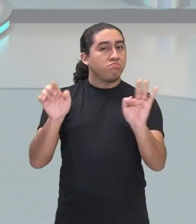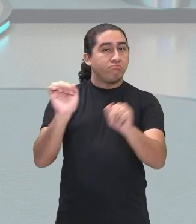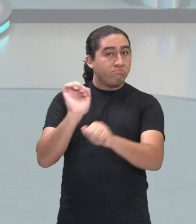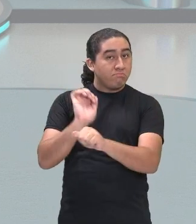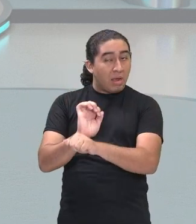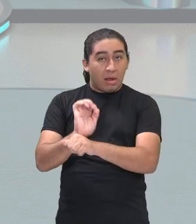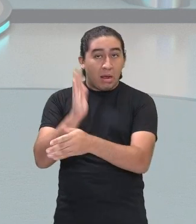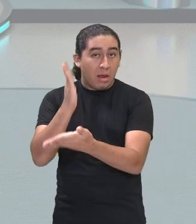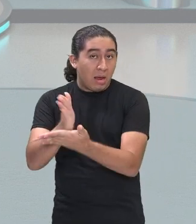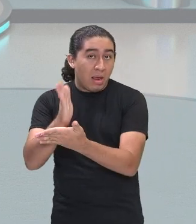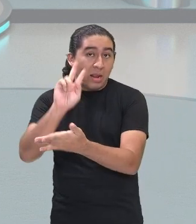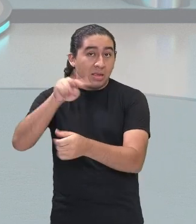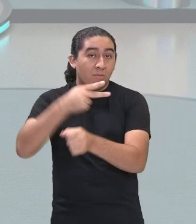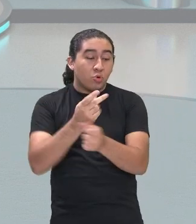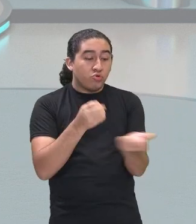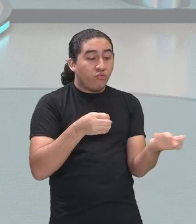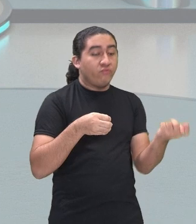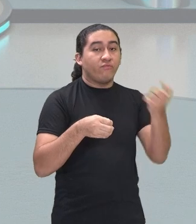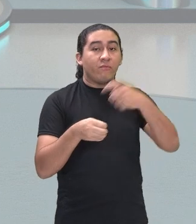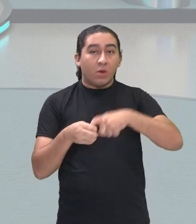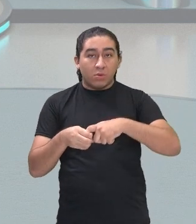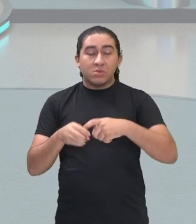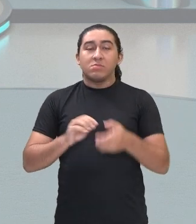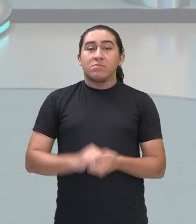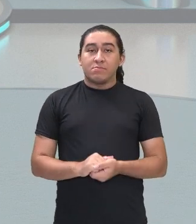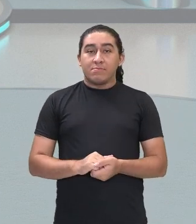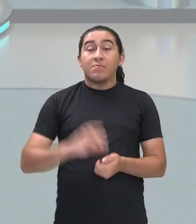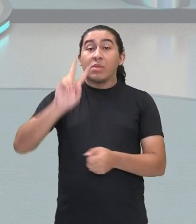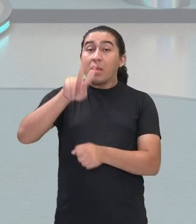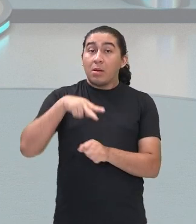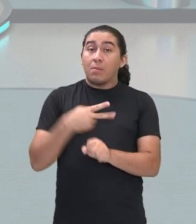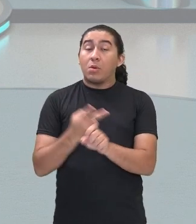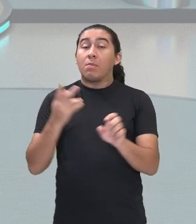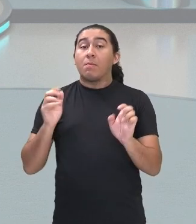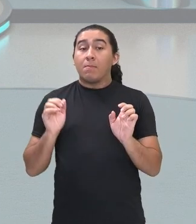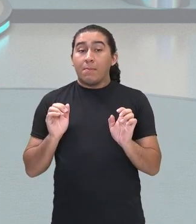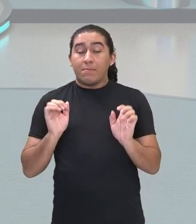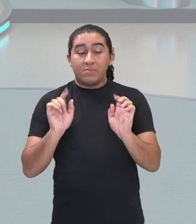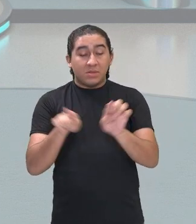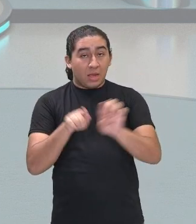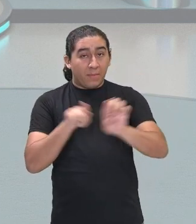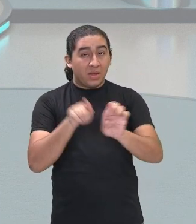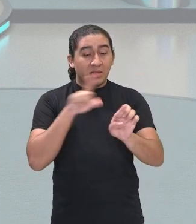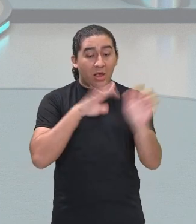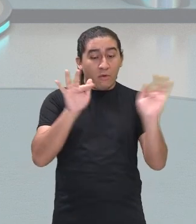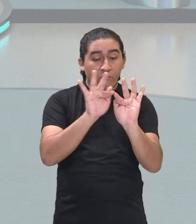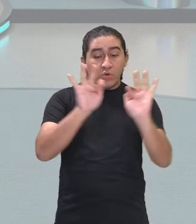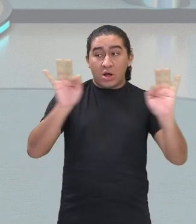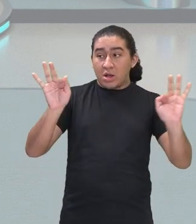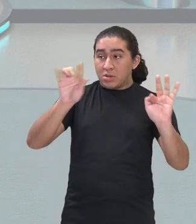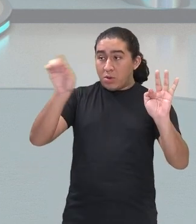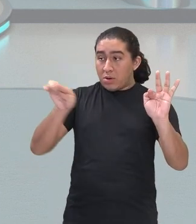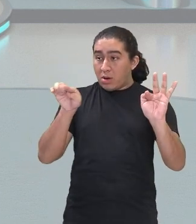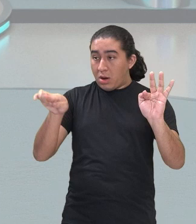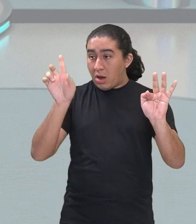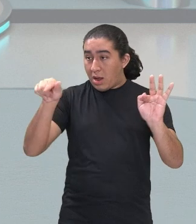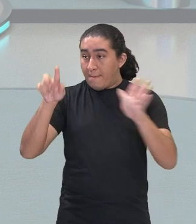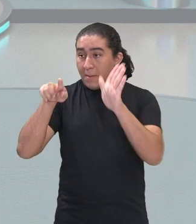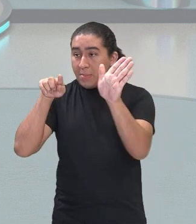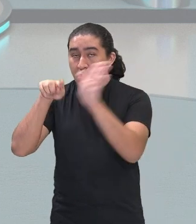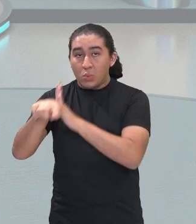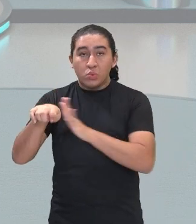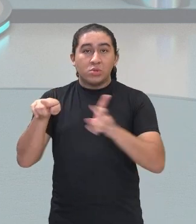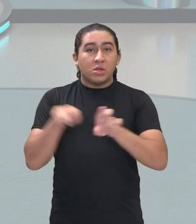e retomar posteriormente, aqui você pode fazer uma pergunta, que você